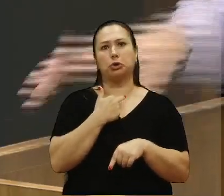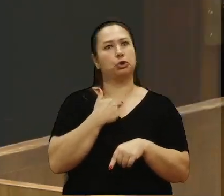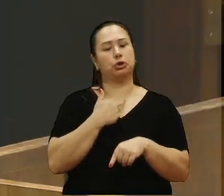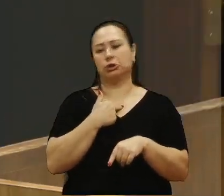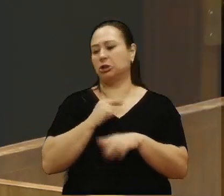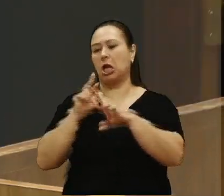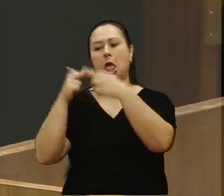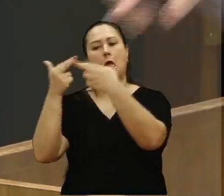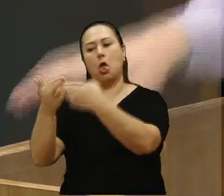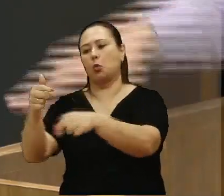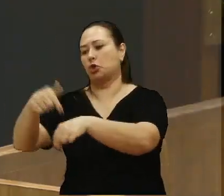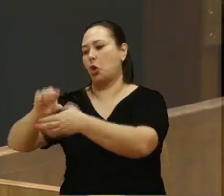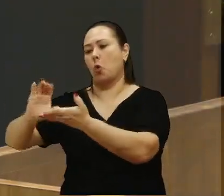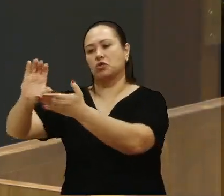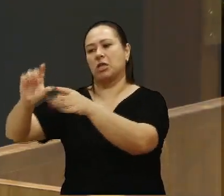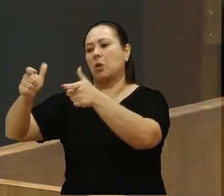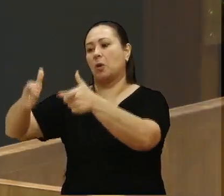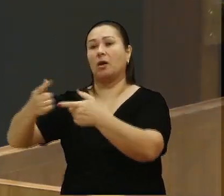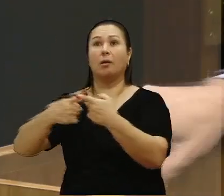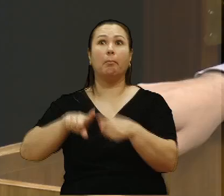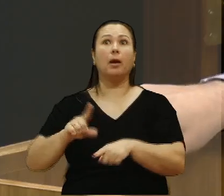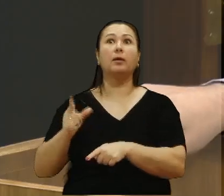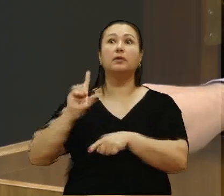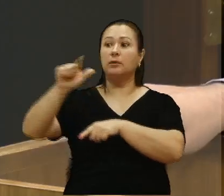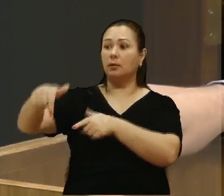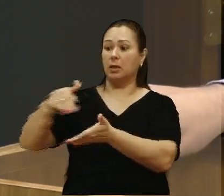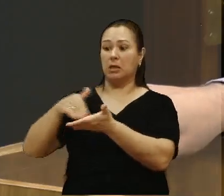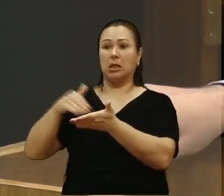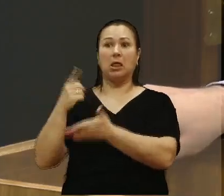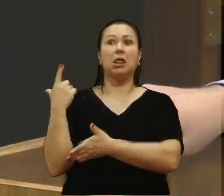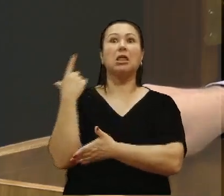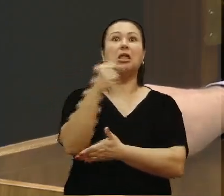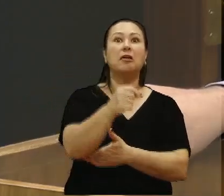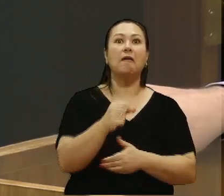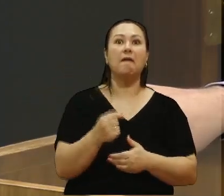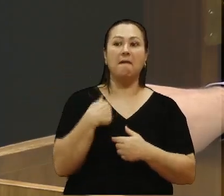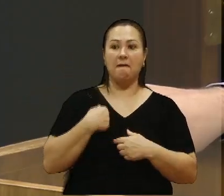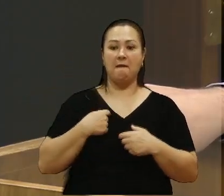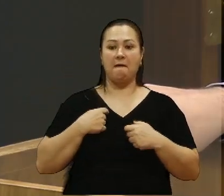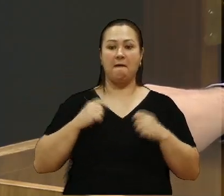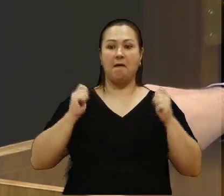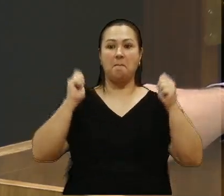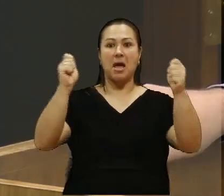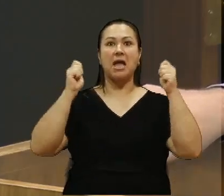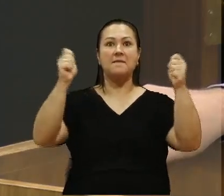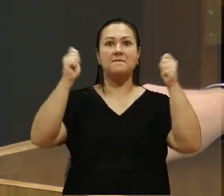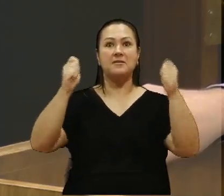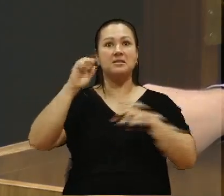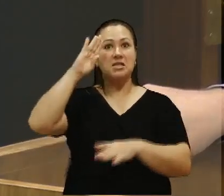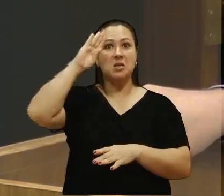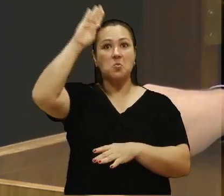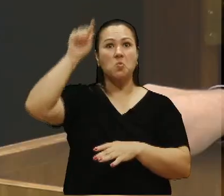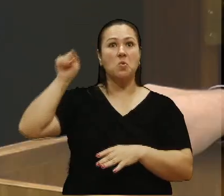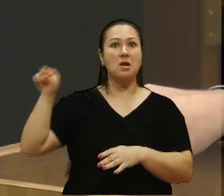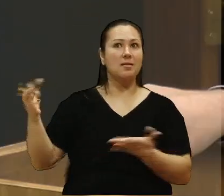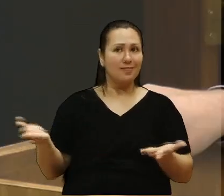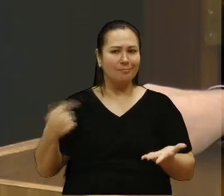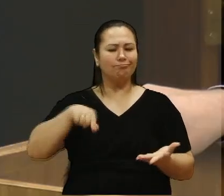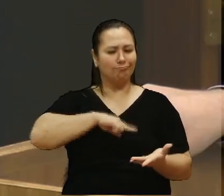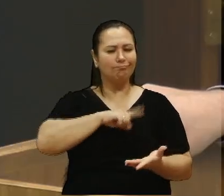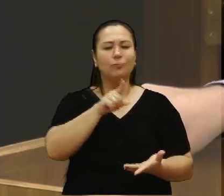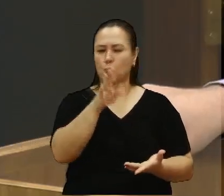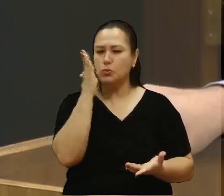conselho local, mas saíam da secretaria e iam para frente do quartel. Tem gente, o senhor sabe quem é, gente bem